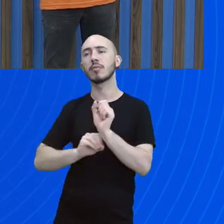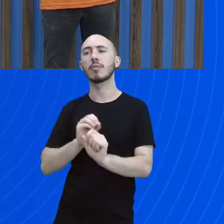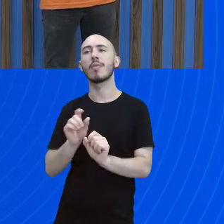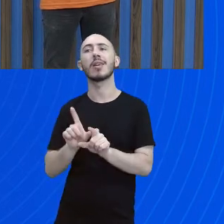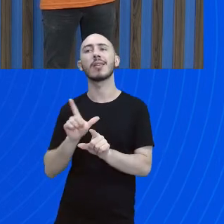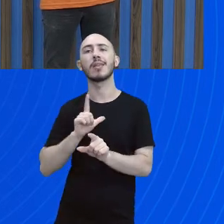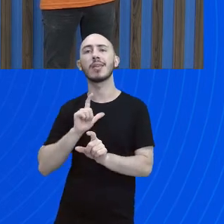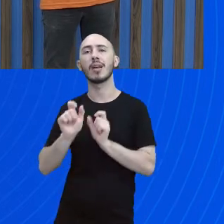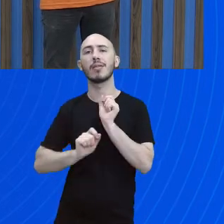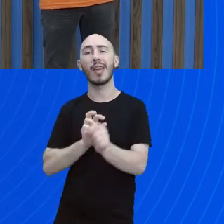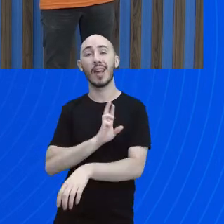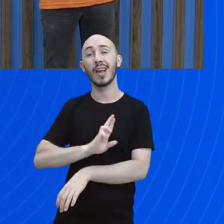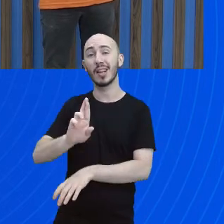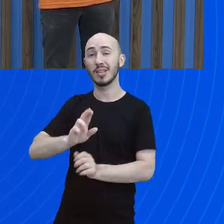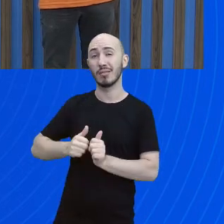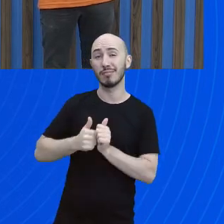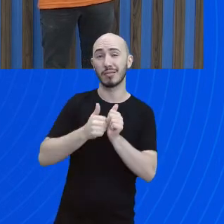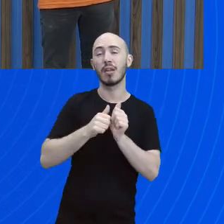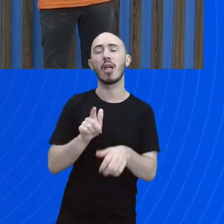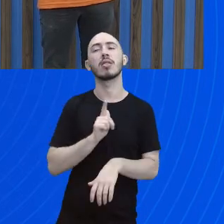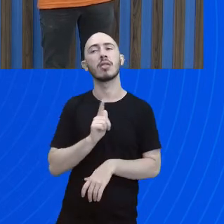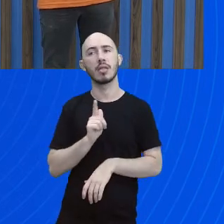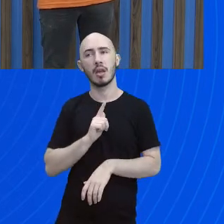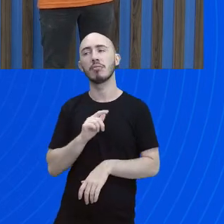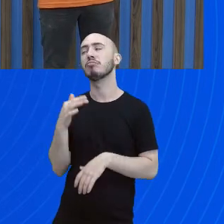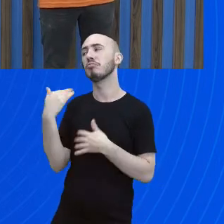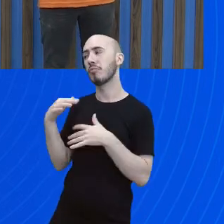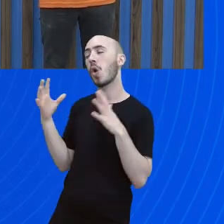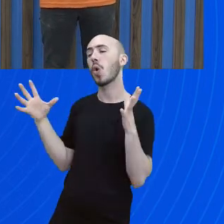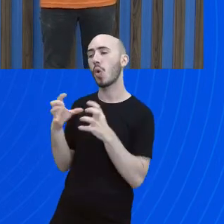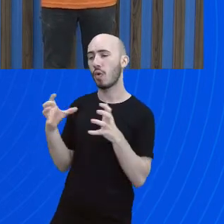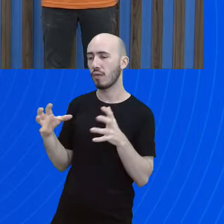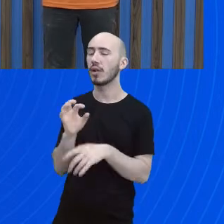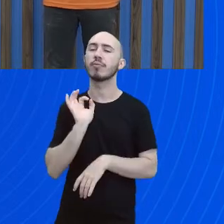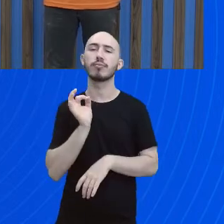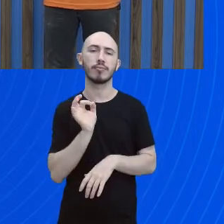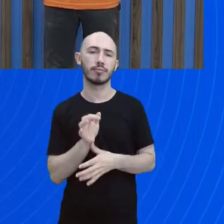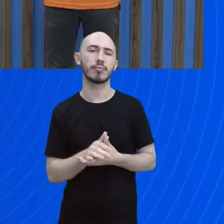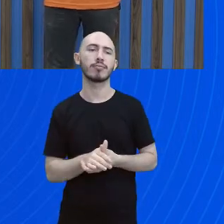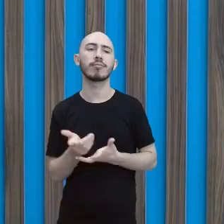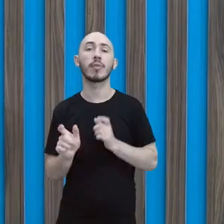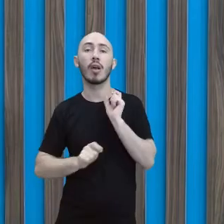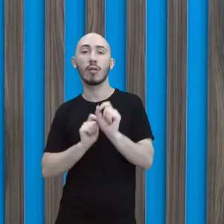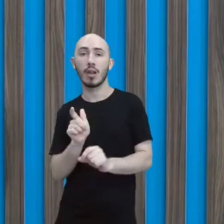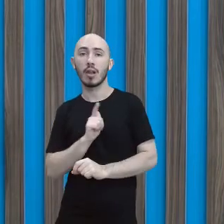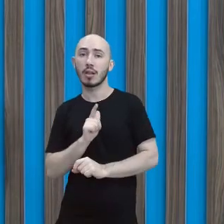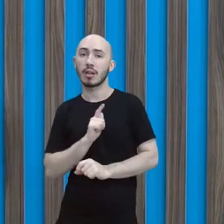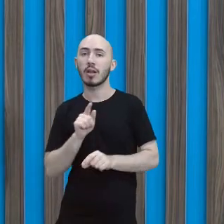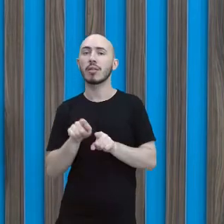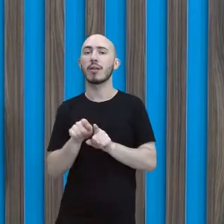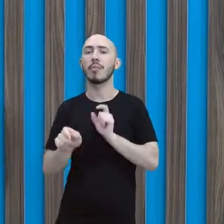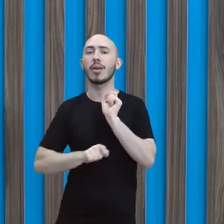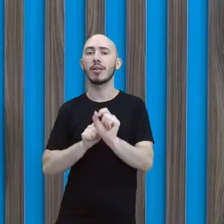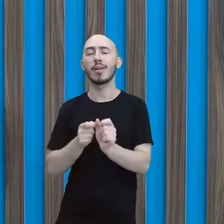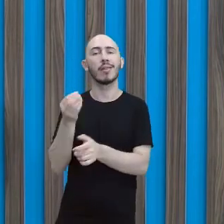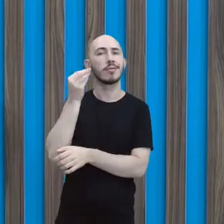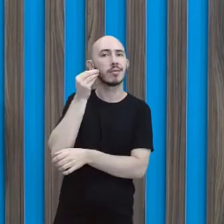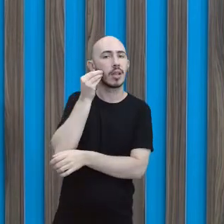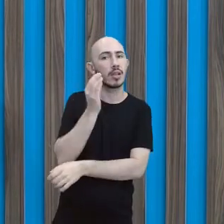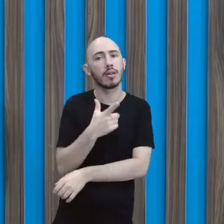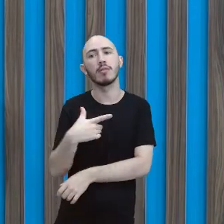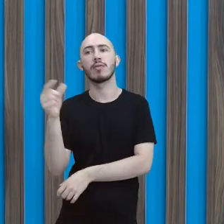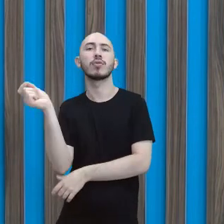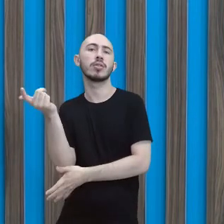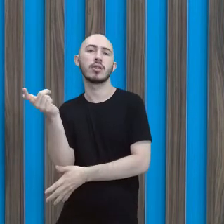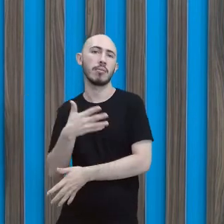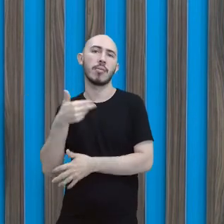dizer assim, religiosas, mais ferrenhas, né? Conflito, né? Aí faz com que ela se espelhe e procure áreas melhores. Pronto. E